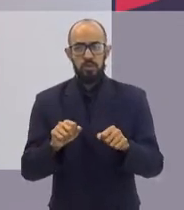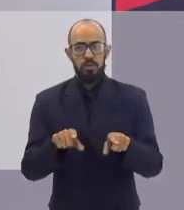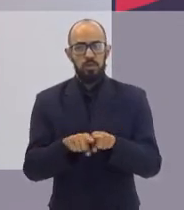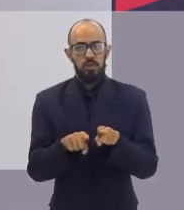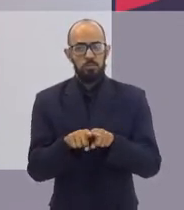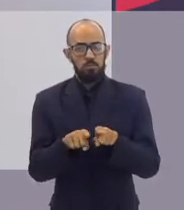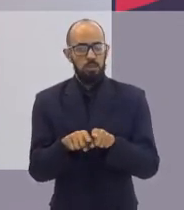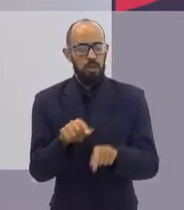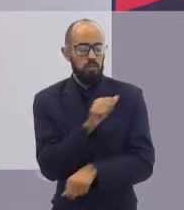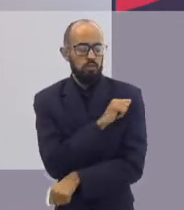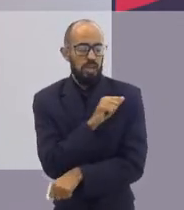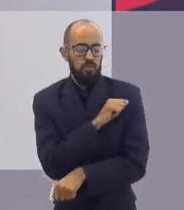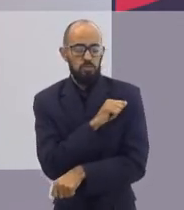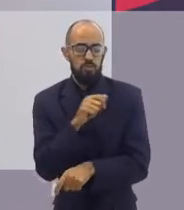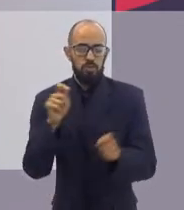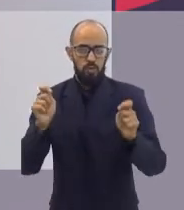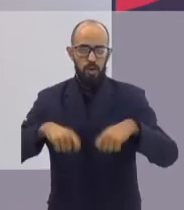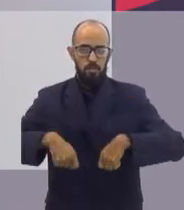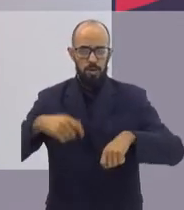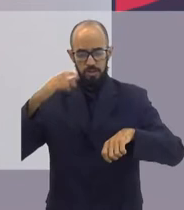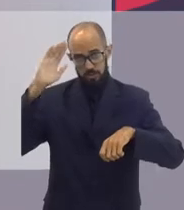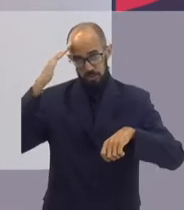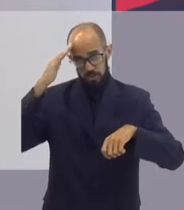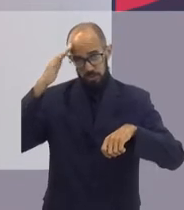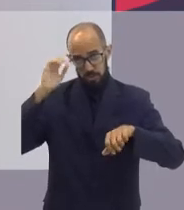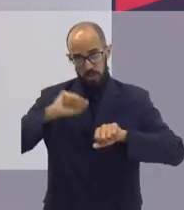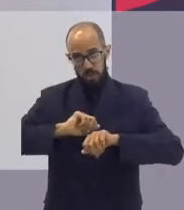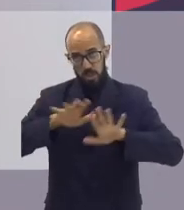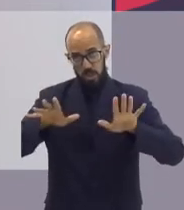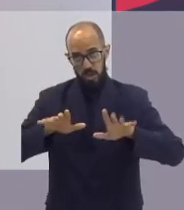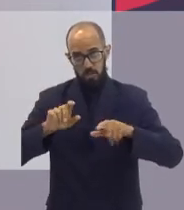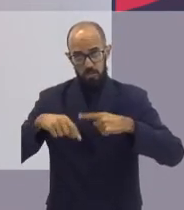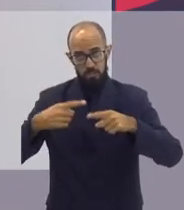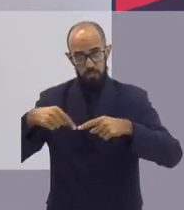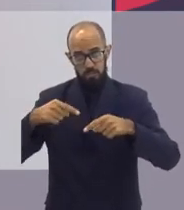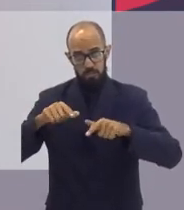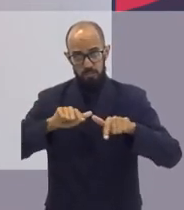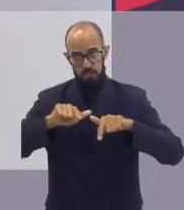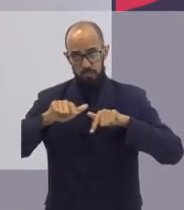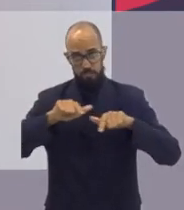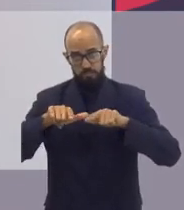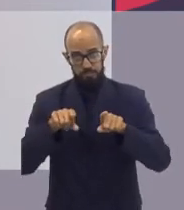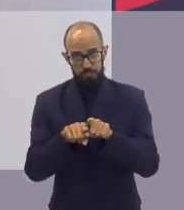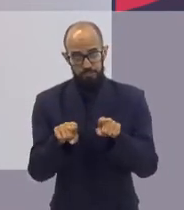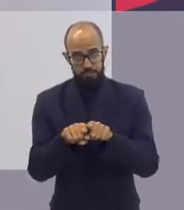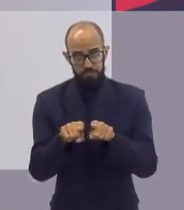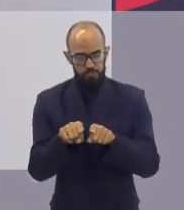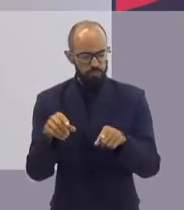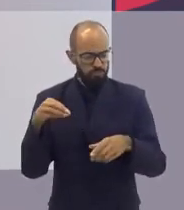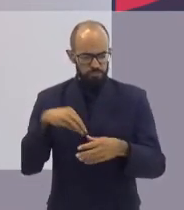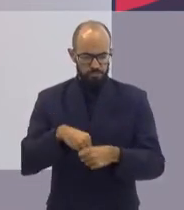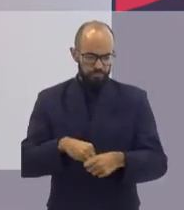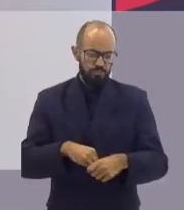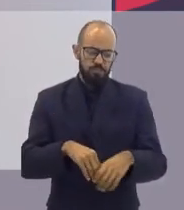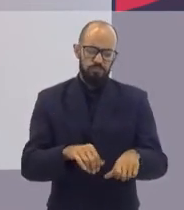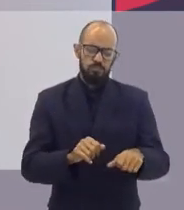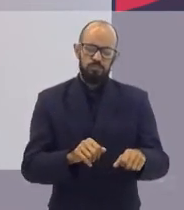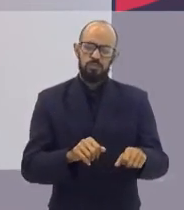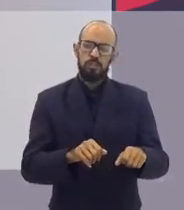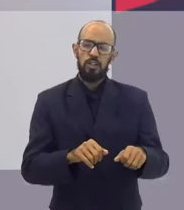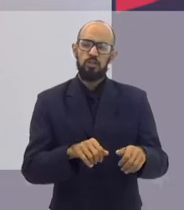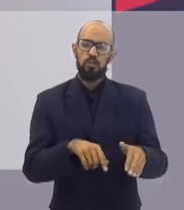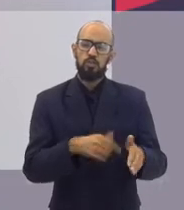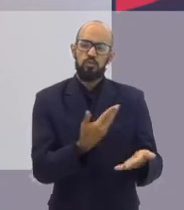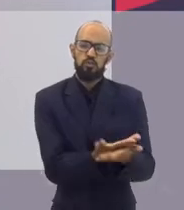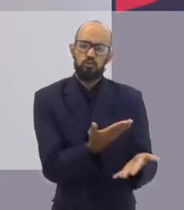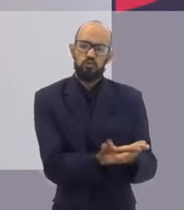fazer os alunos serem capazes de entender, né? E depois trabalharem até no laboratório de verdade, porque